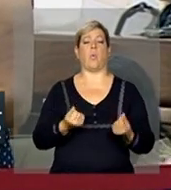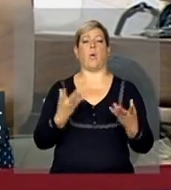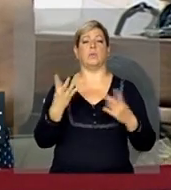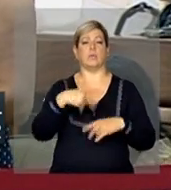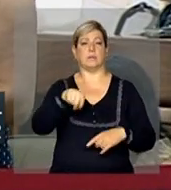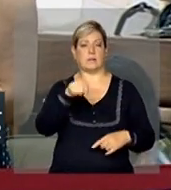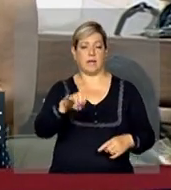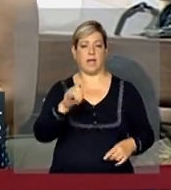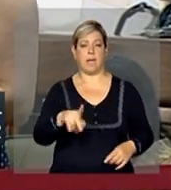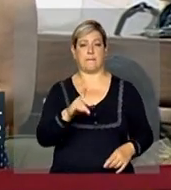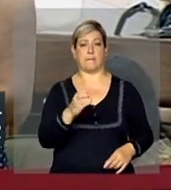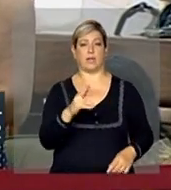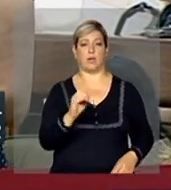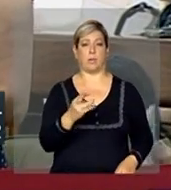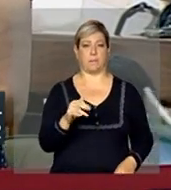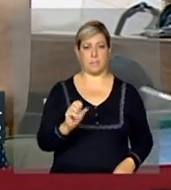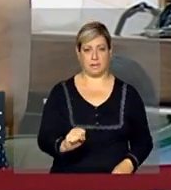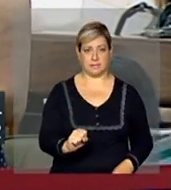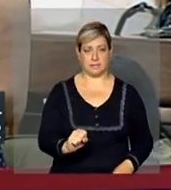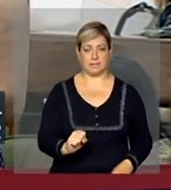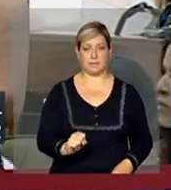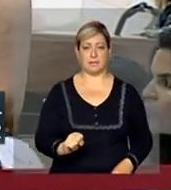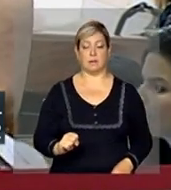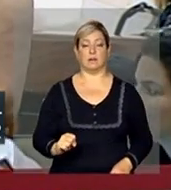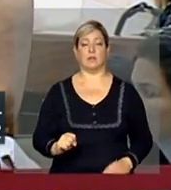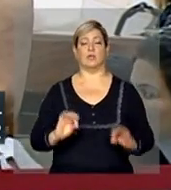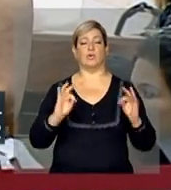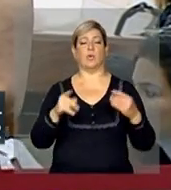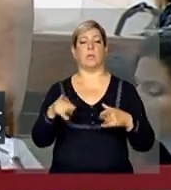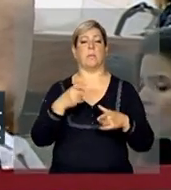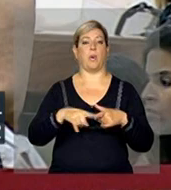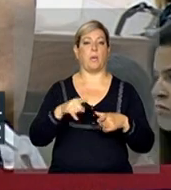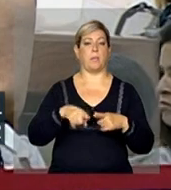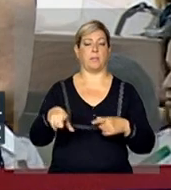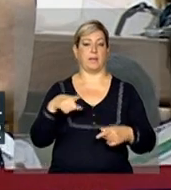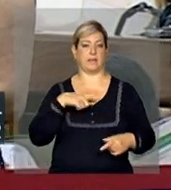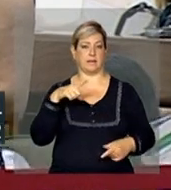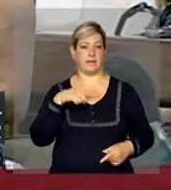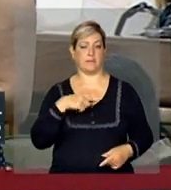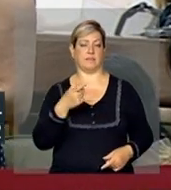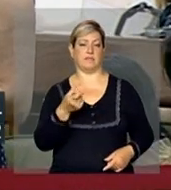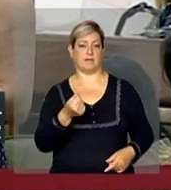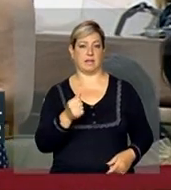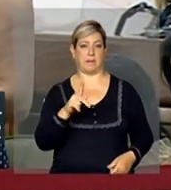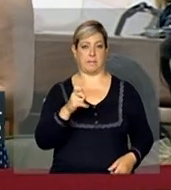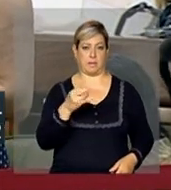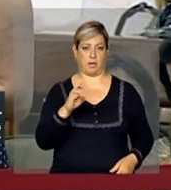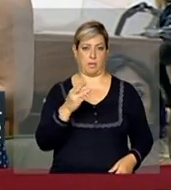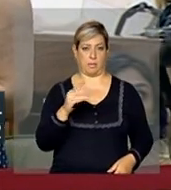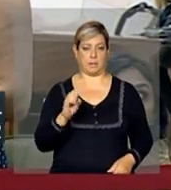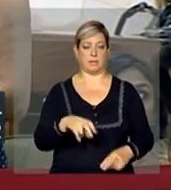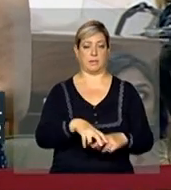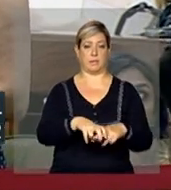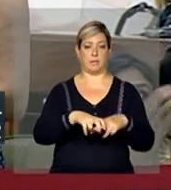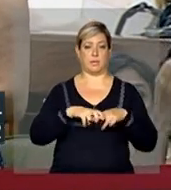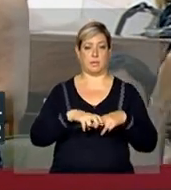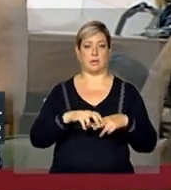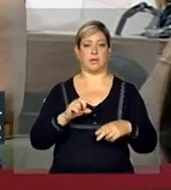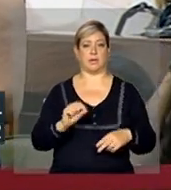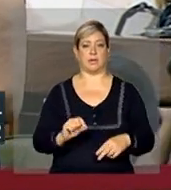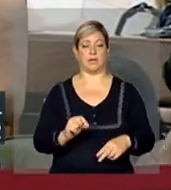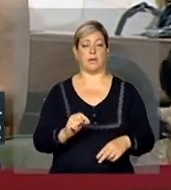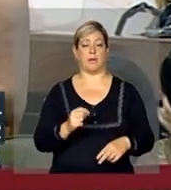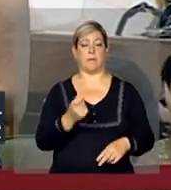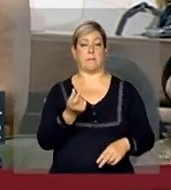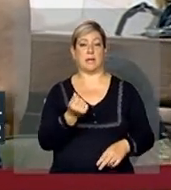em consideração todo o problema que ela teve financeiro por conta da defasagem do preço dos